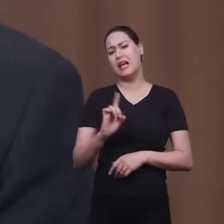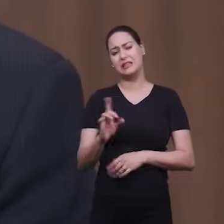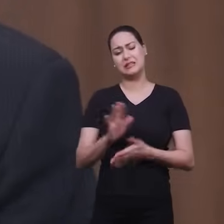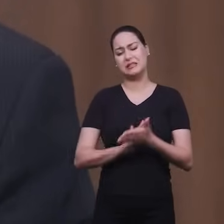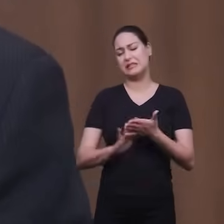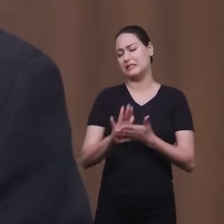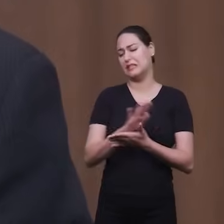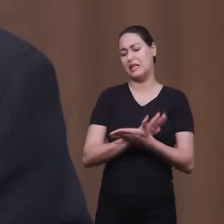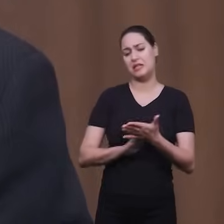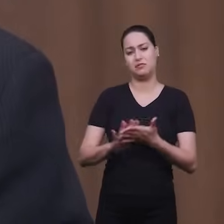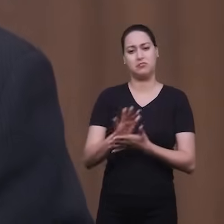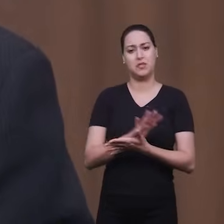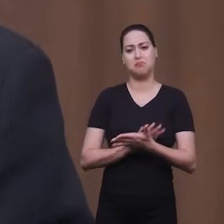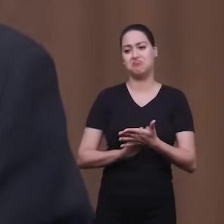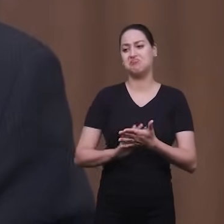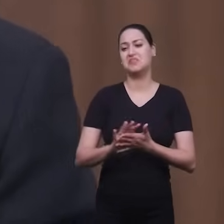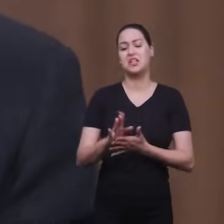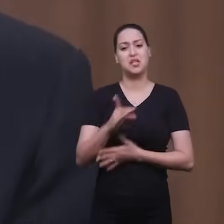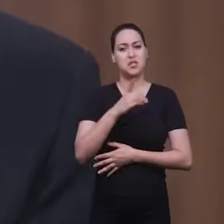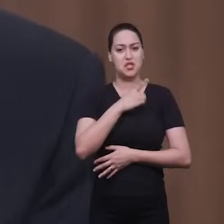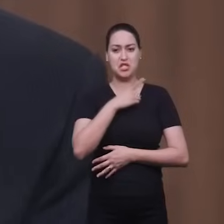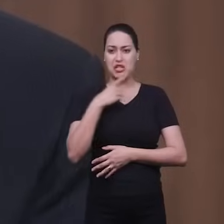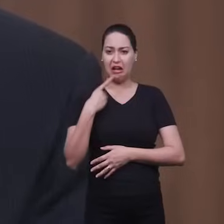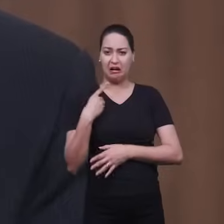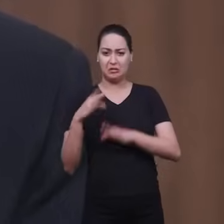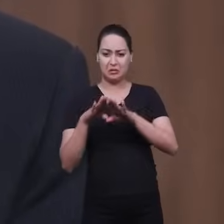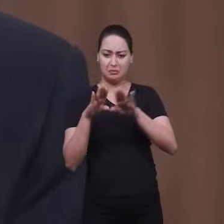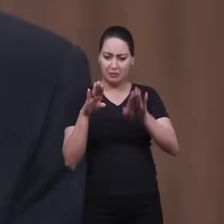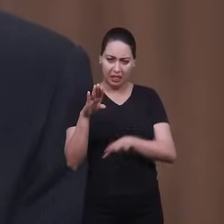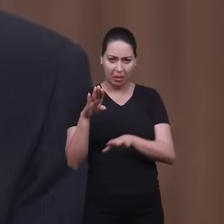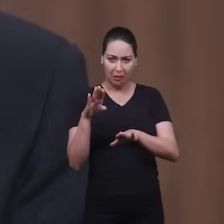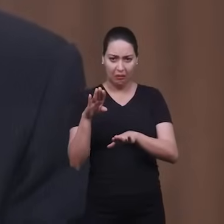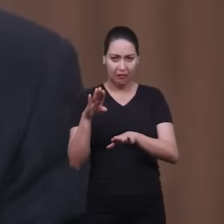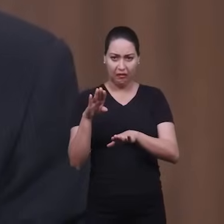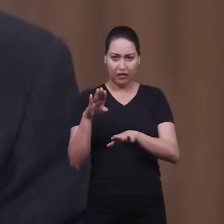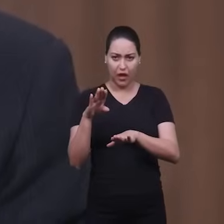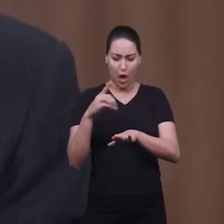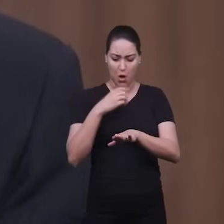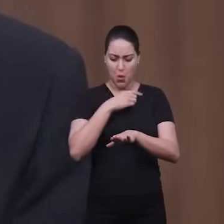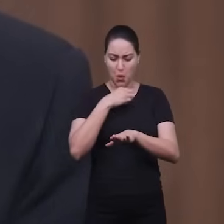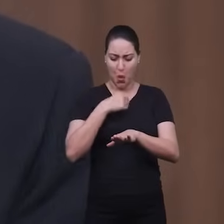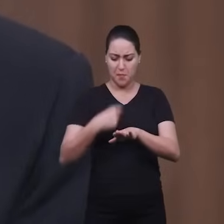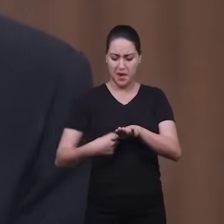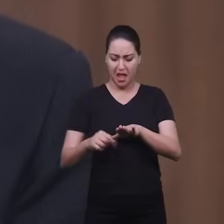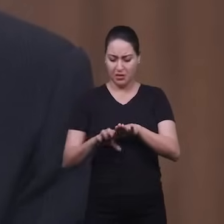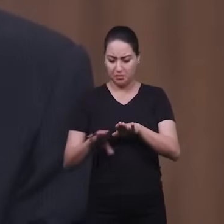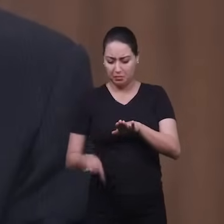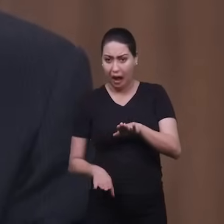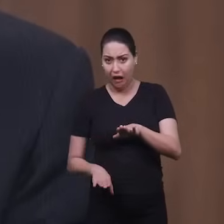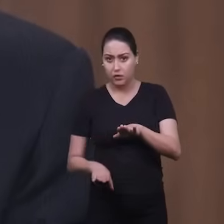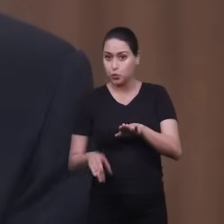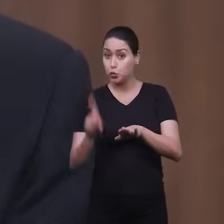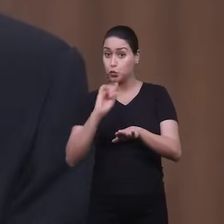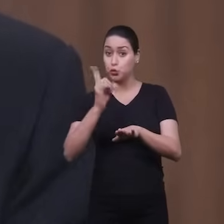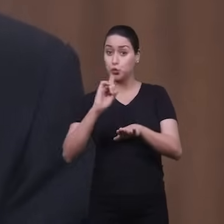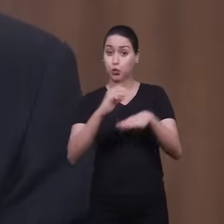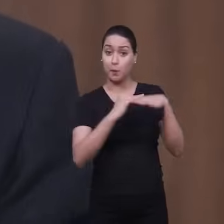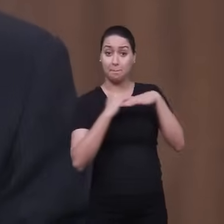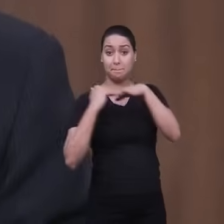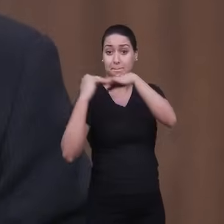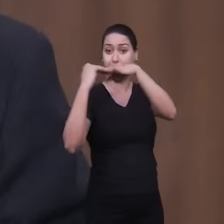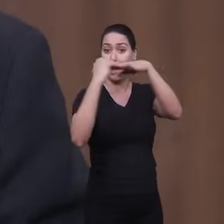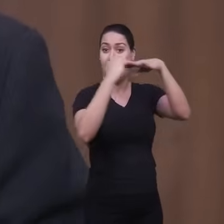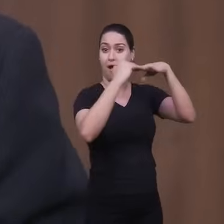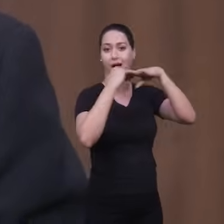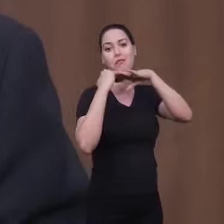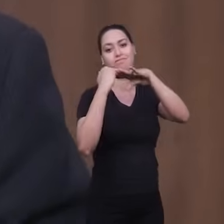a condição de ovelha e nada O diácono é menor que o pastor o obreiro não é menor que o diácono nós somos todos como